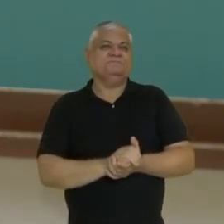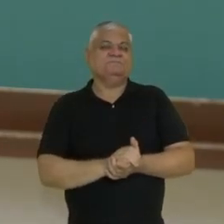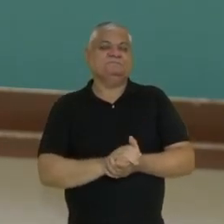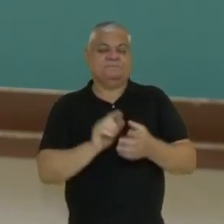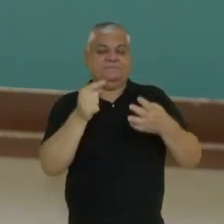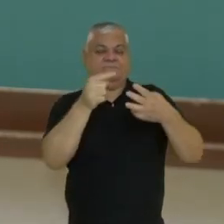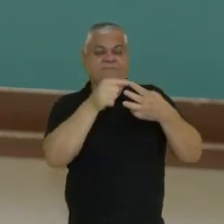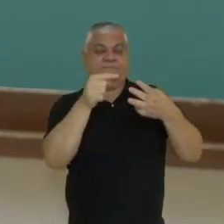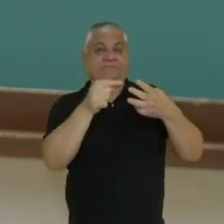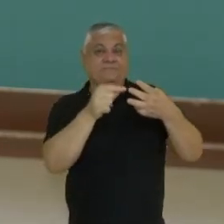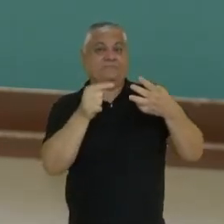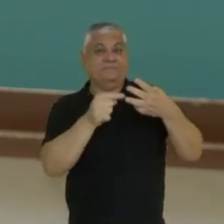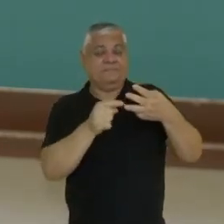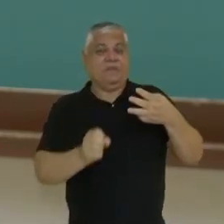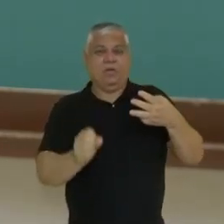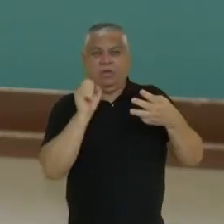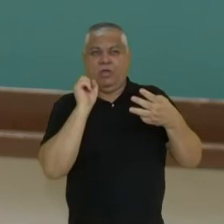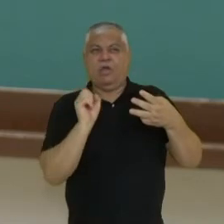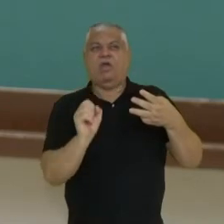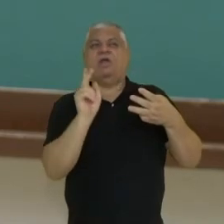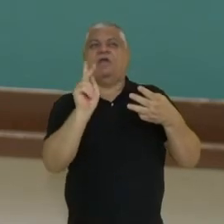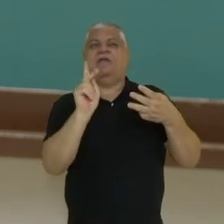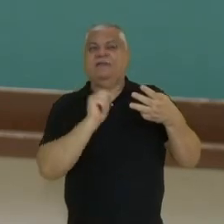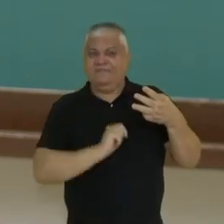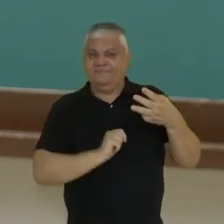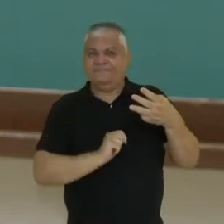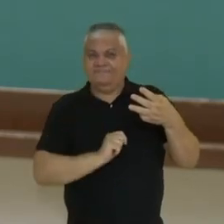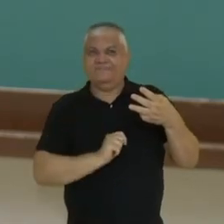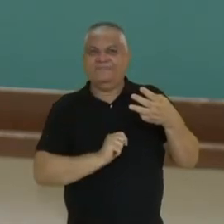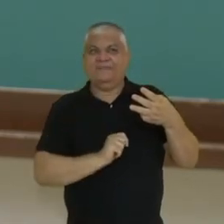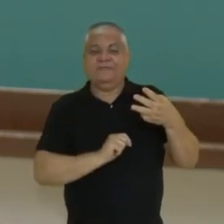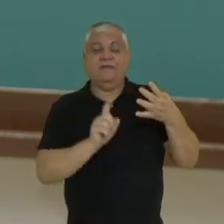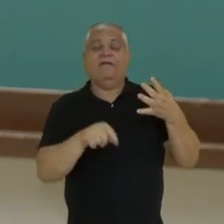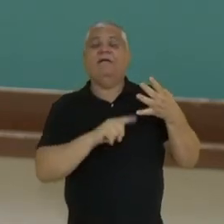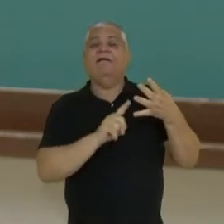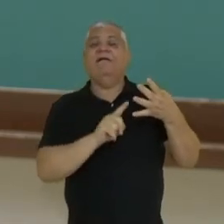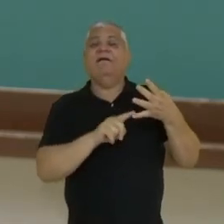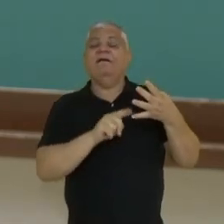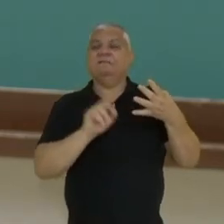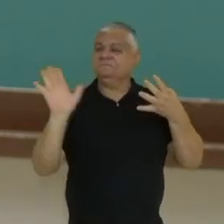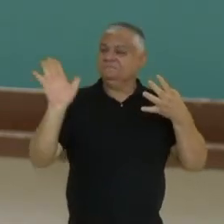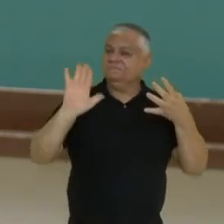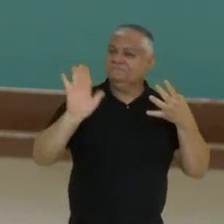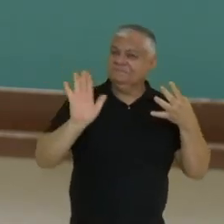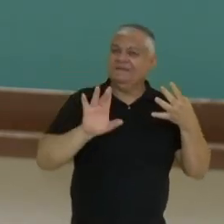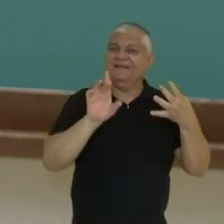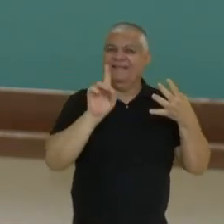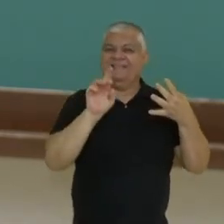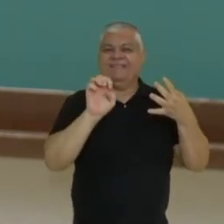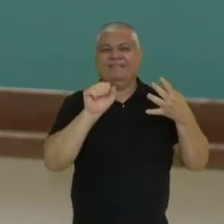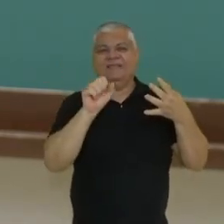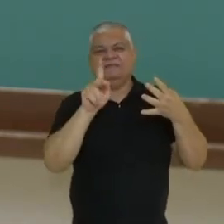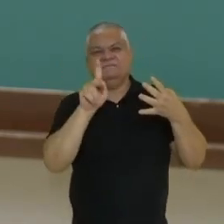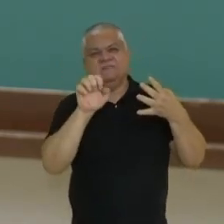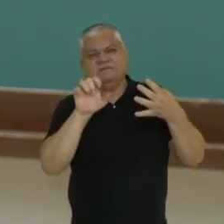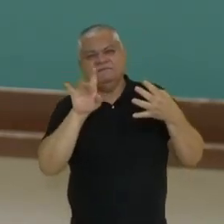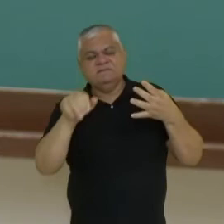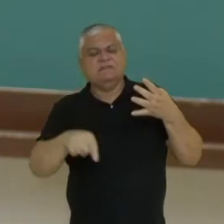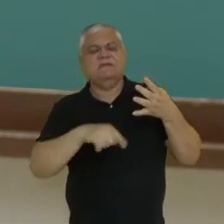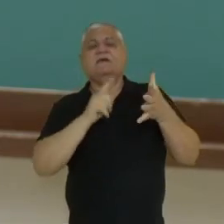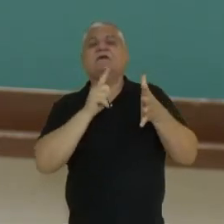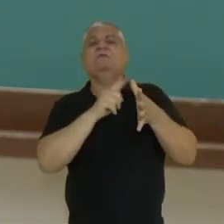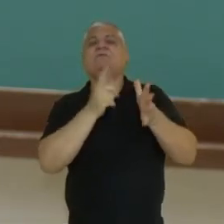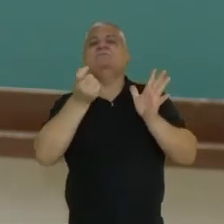sim, confere o corpo do texto, seguido do quê? Da despedida. E para finalizar, a